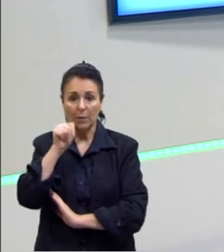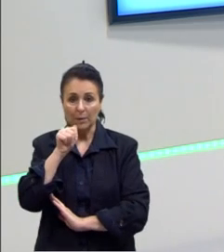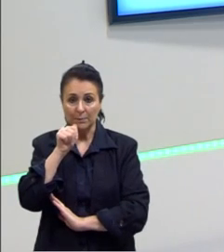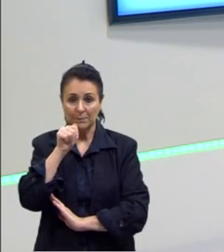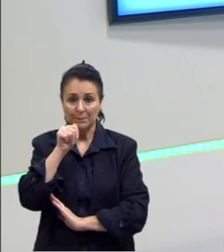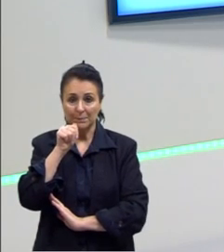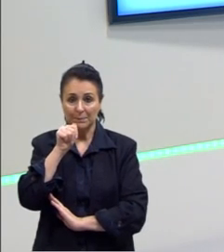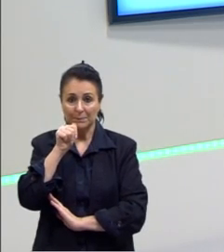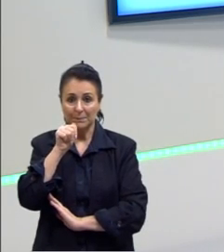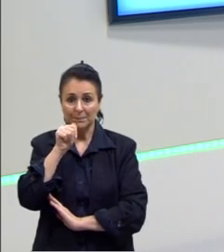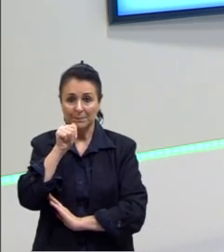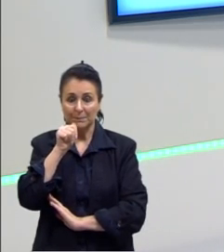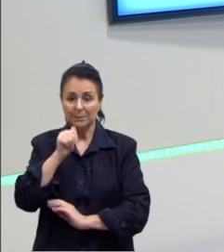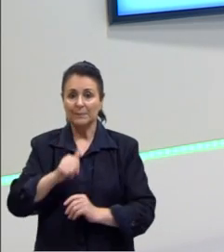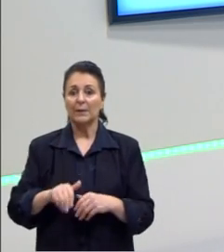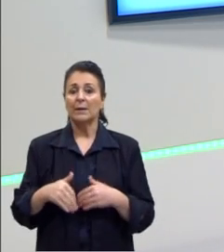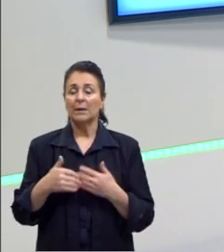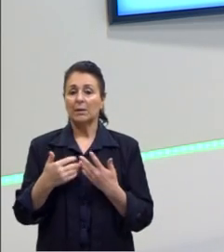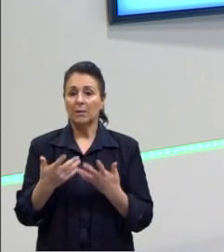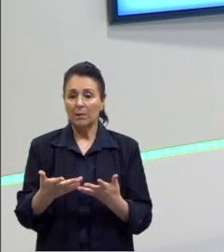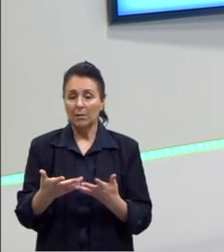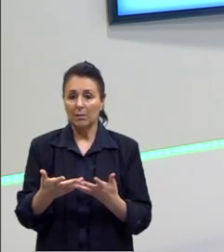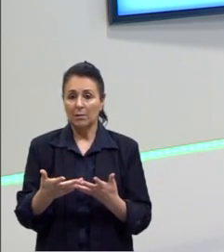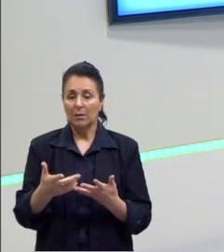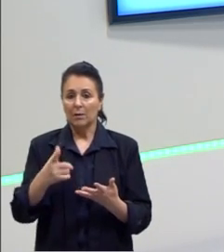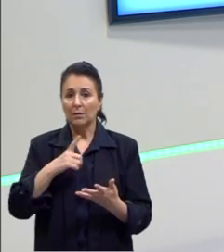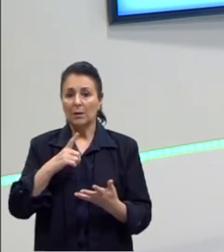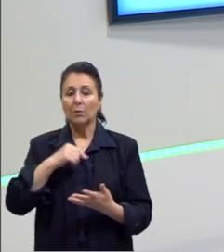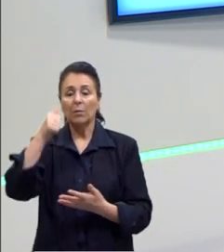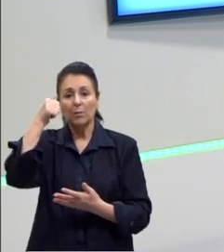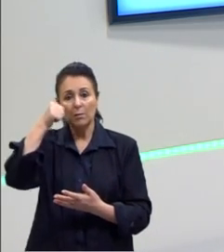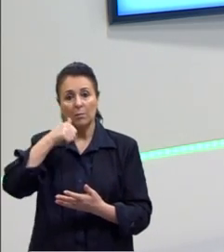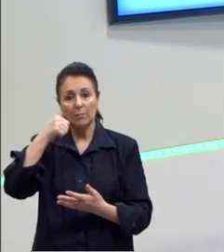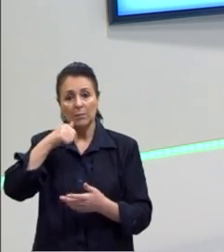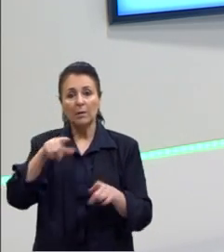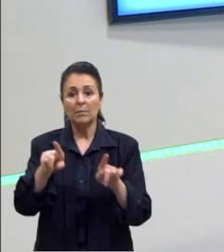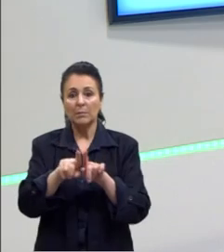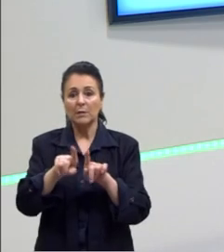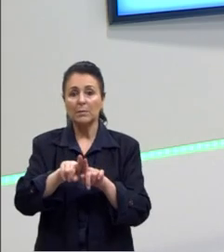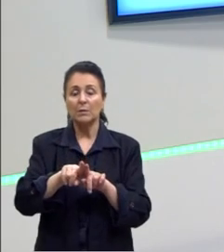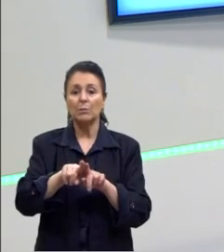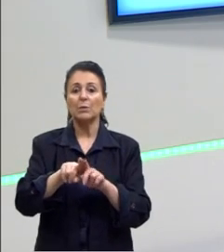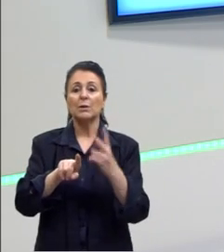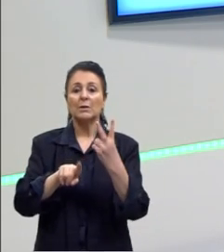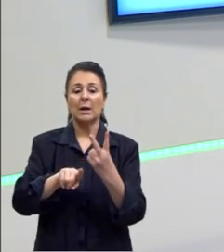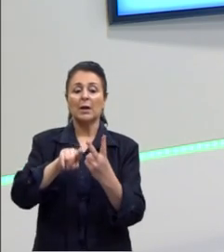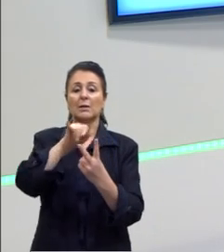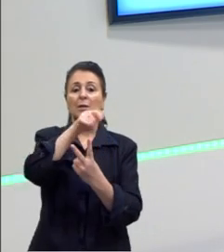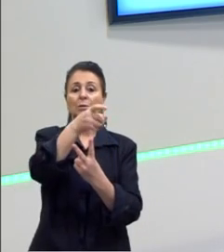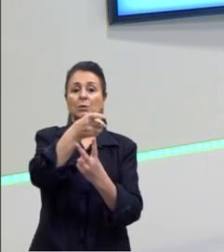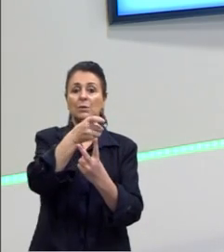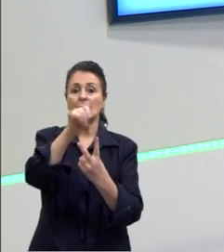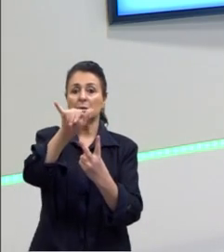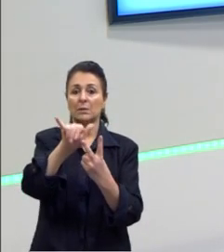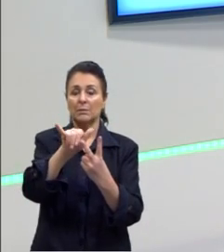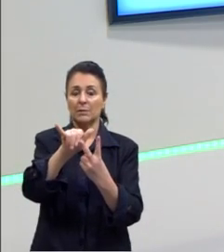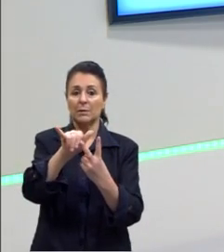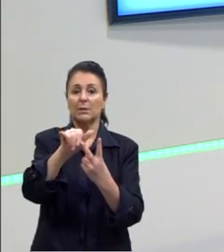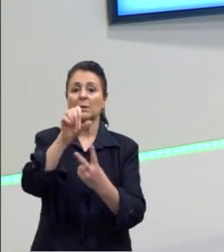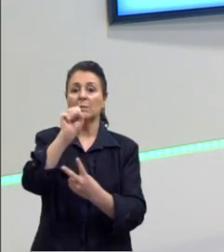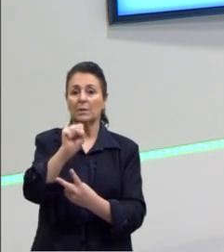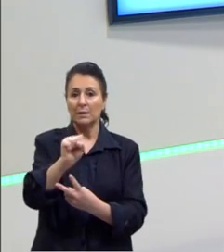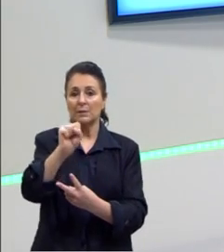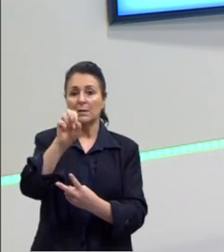manifestada tá então será a mulher mesmo sendo XY e mesmo tendo esse Gene